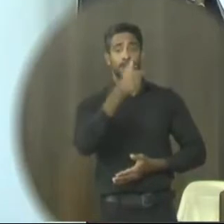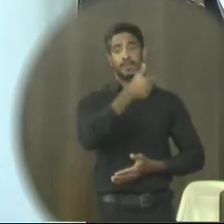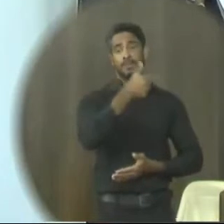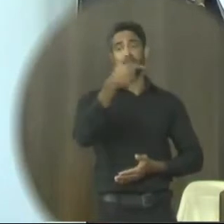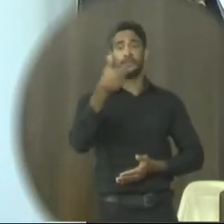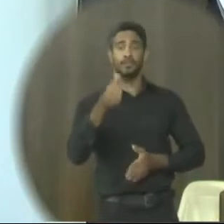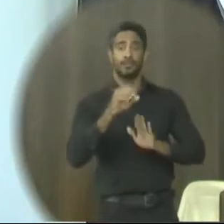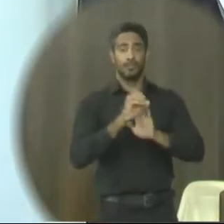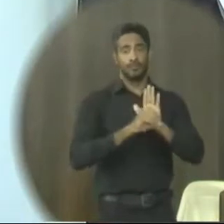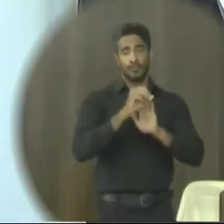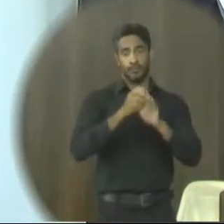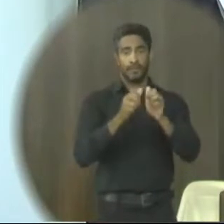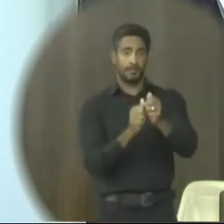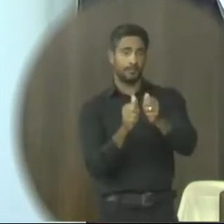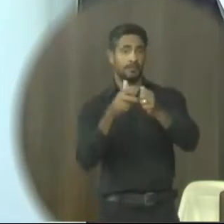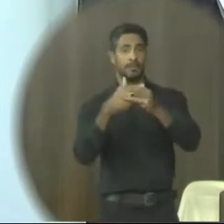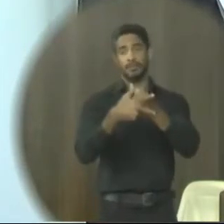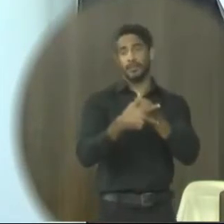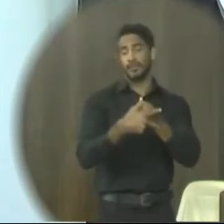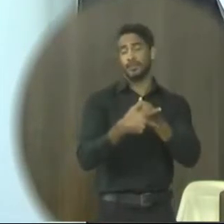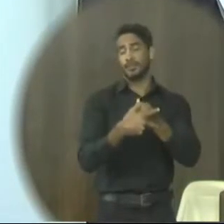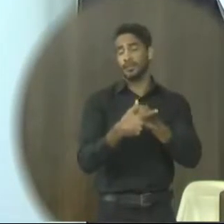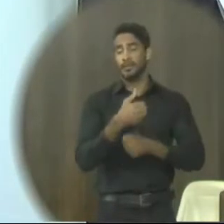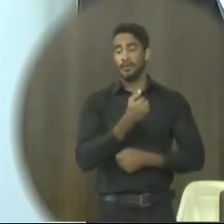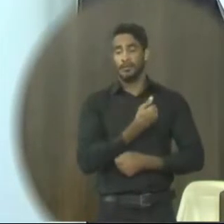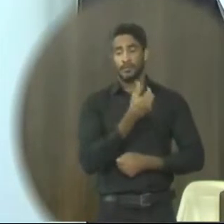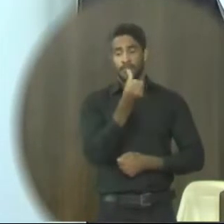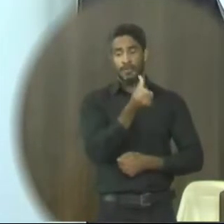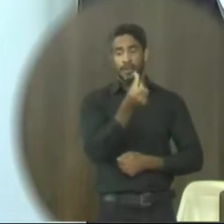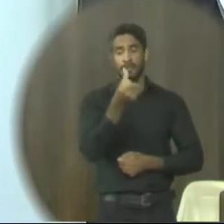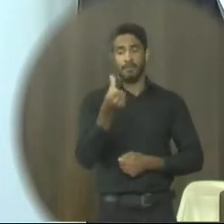138-2022. O ofício do gabinete número